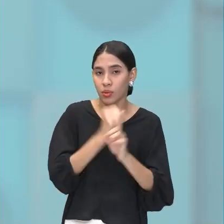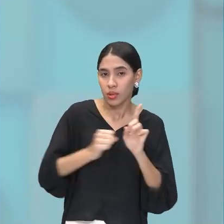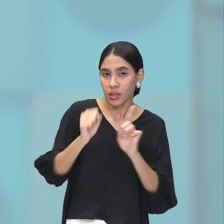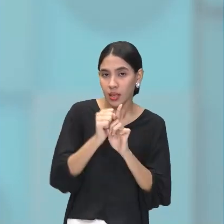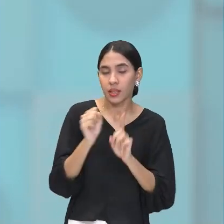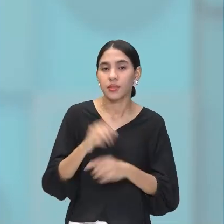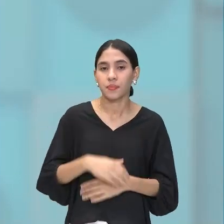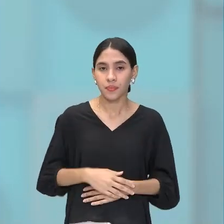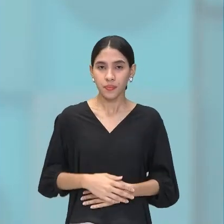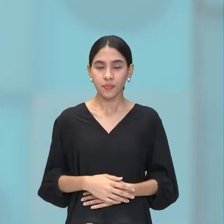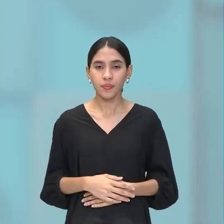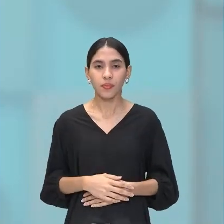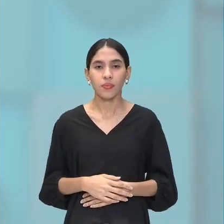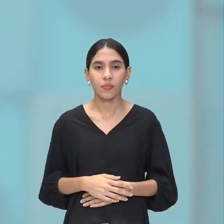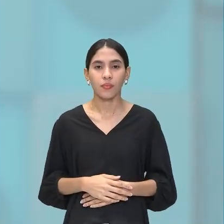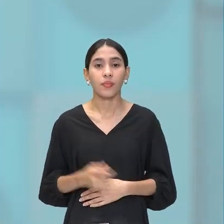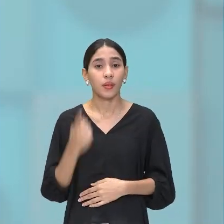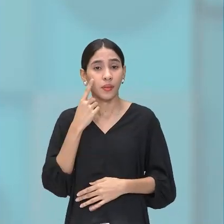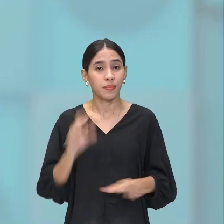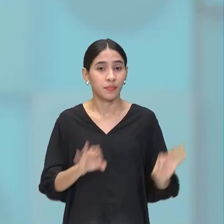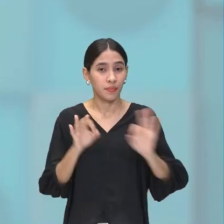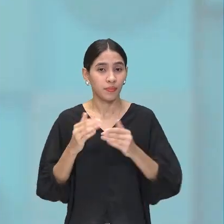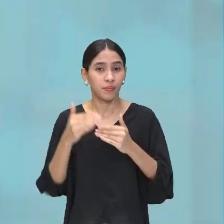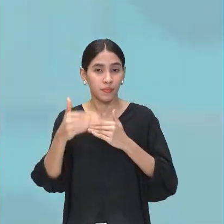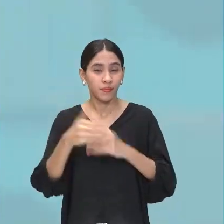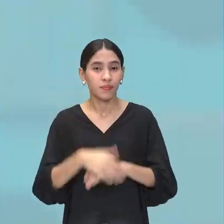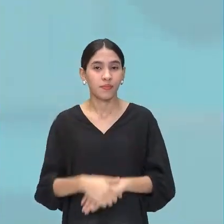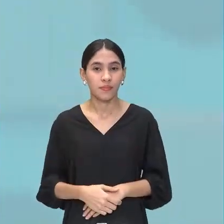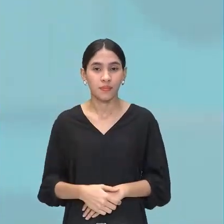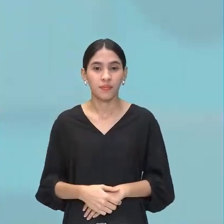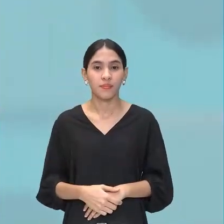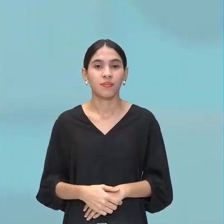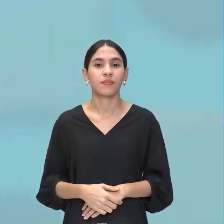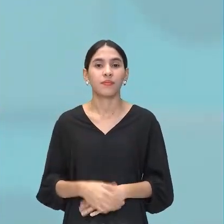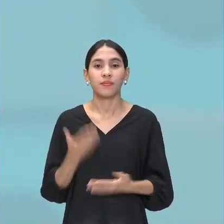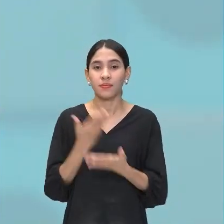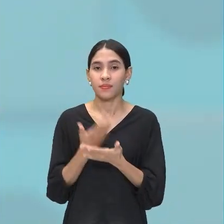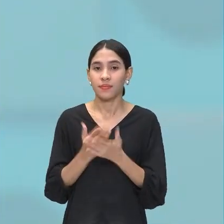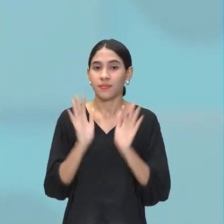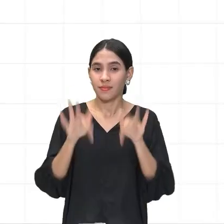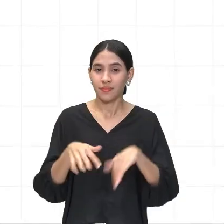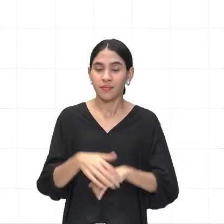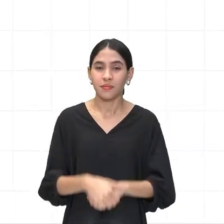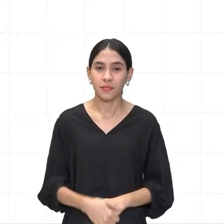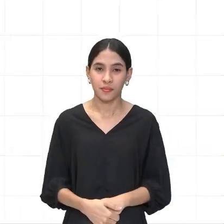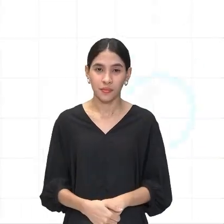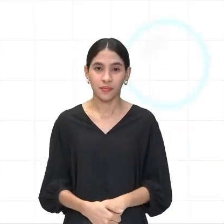observamos aí todo esse processo, ok? Nós encerramos esta aula por aqui.